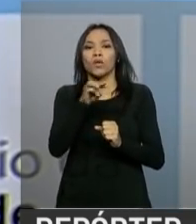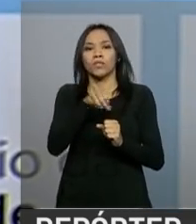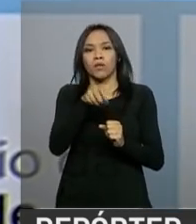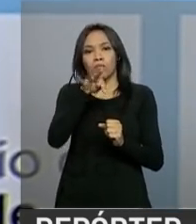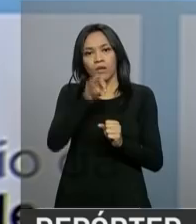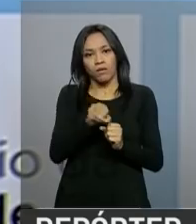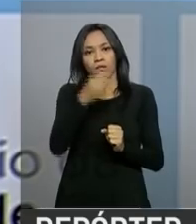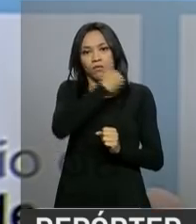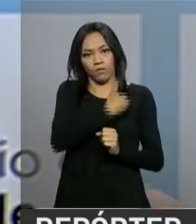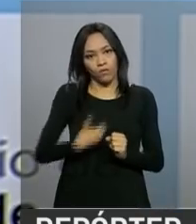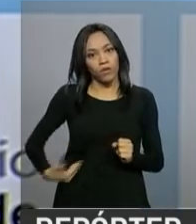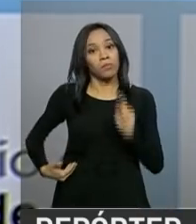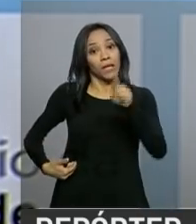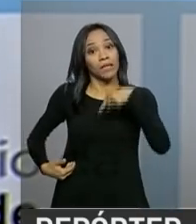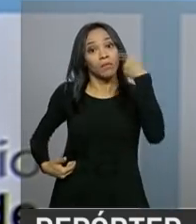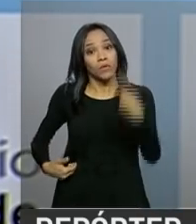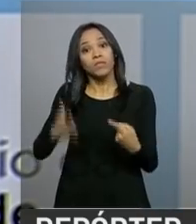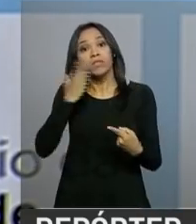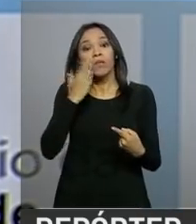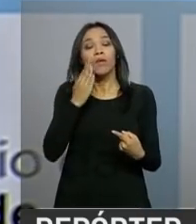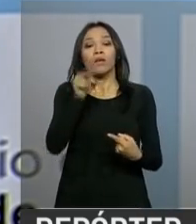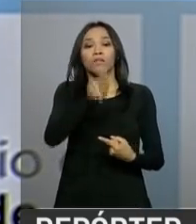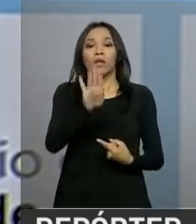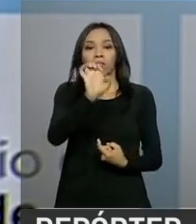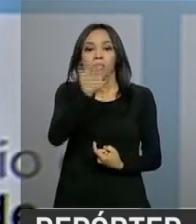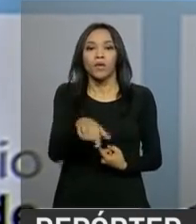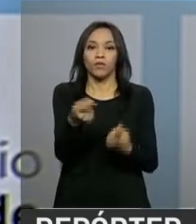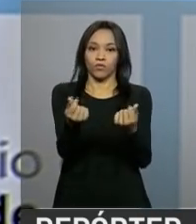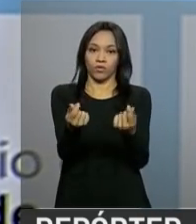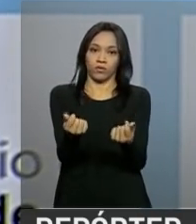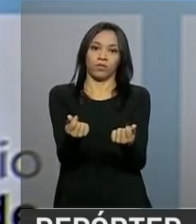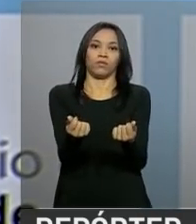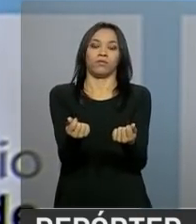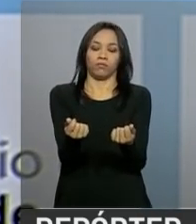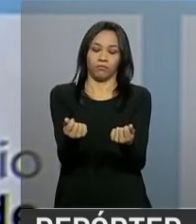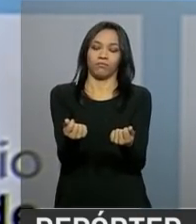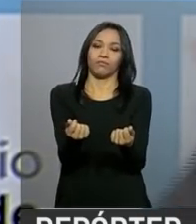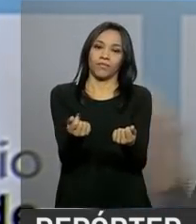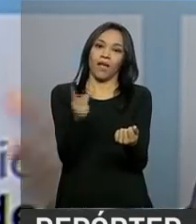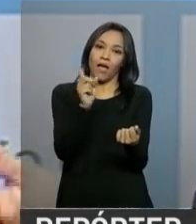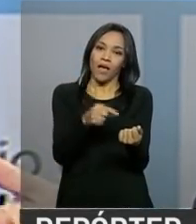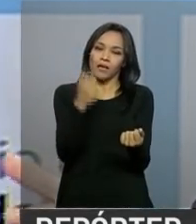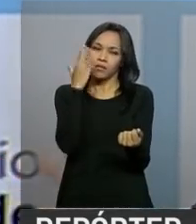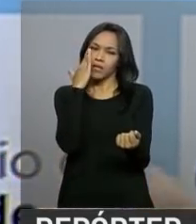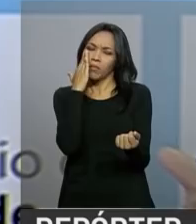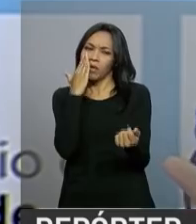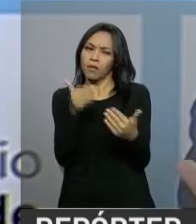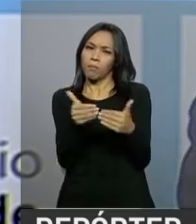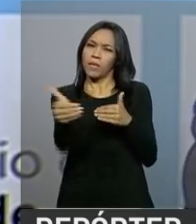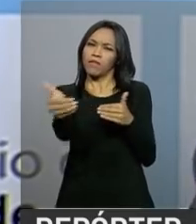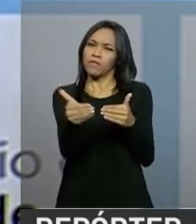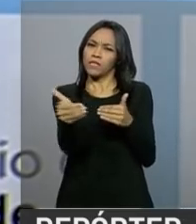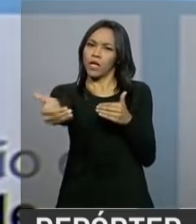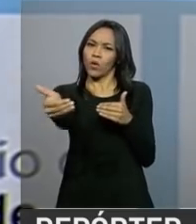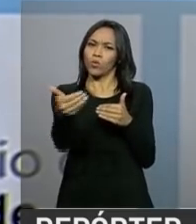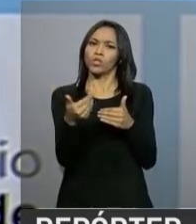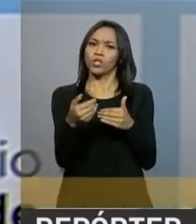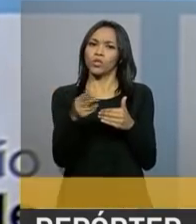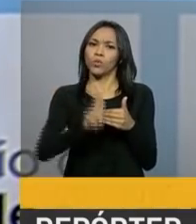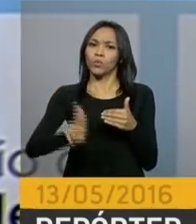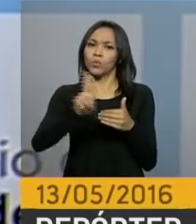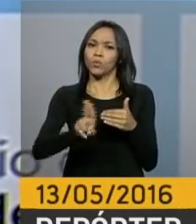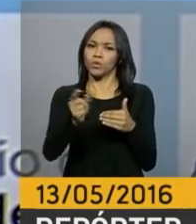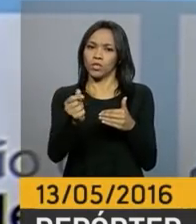disse no início da nossa fala melhorar a qualidade do gasto público é ter previsão de execução orçamentária se nós